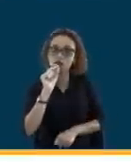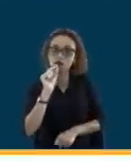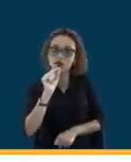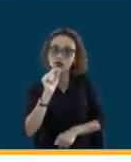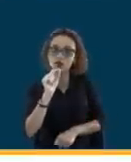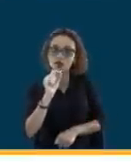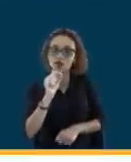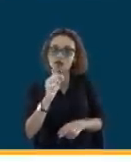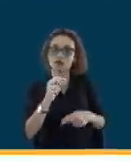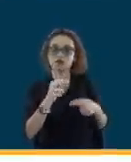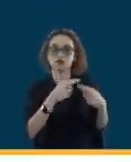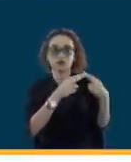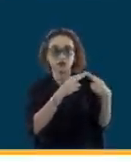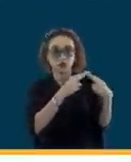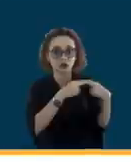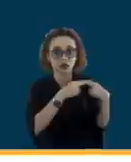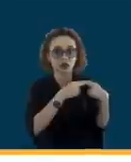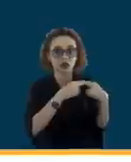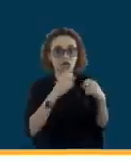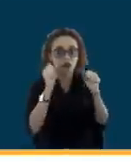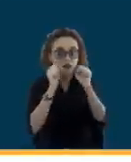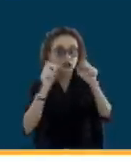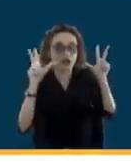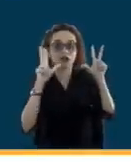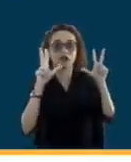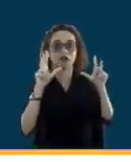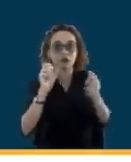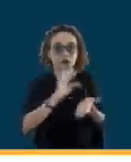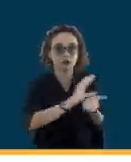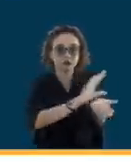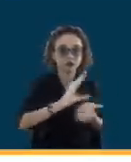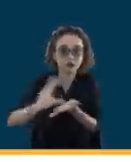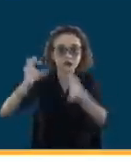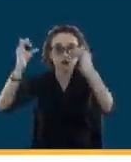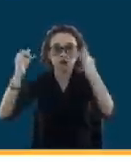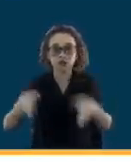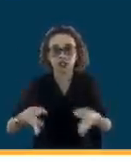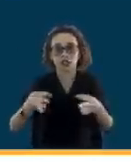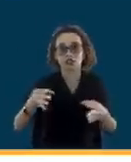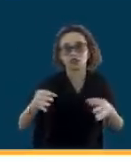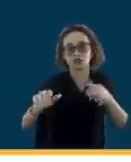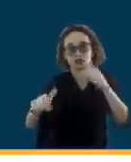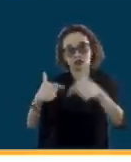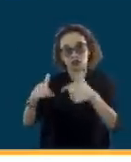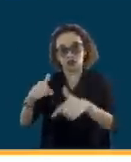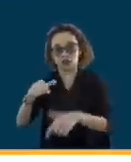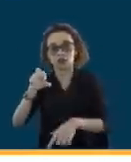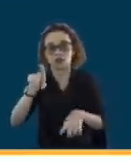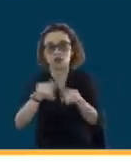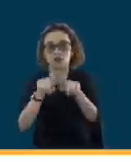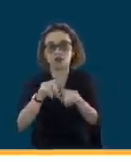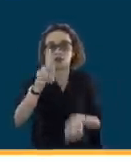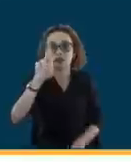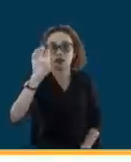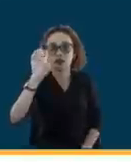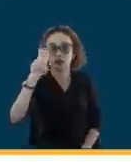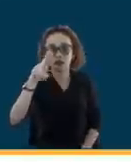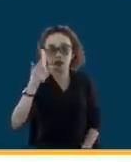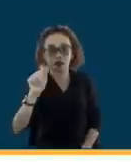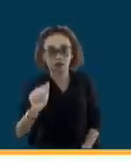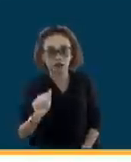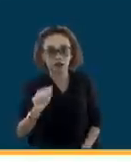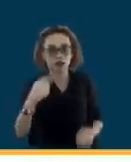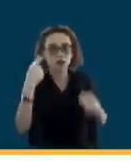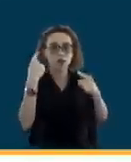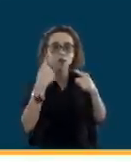alerta para a redistribuição de emprego e renda. Por que não olharmos, nesse momento, para esse setor que está extremamente